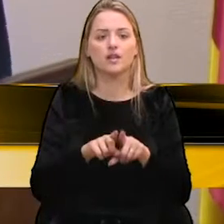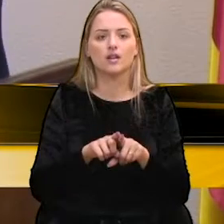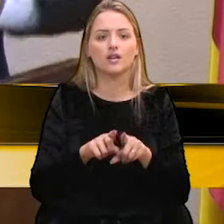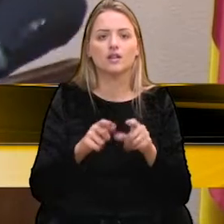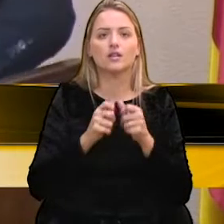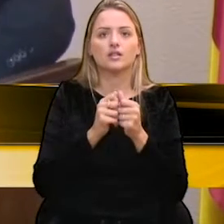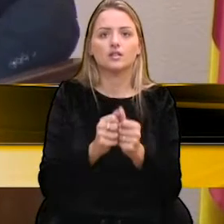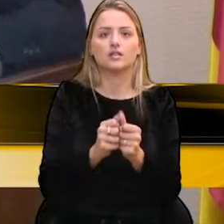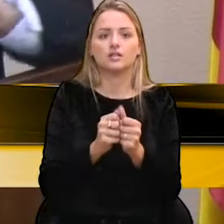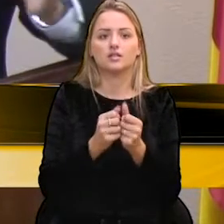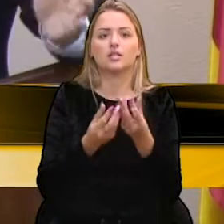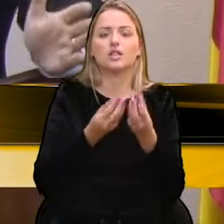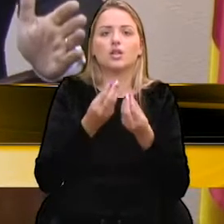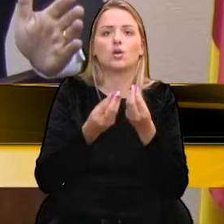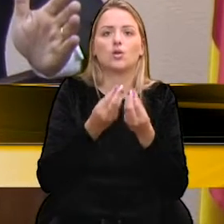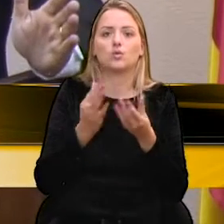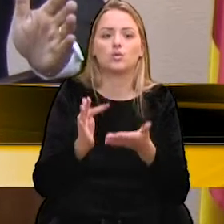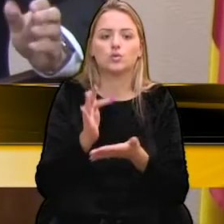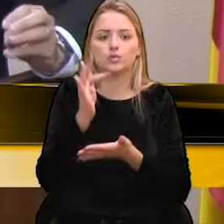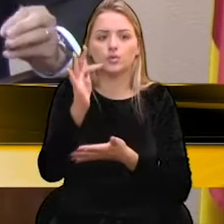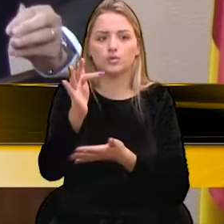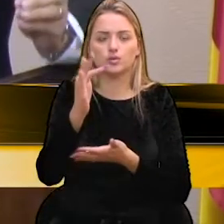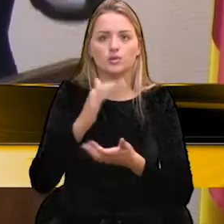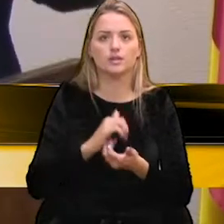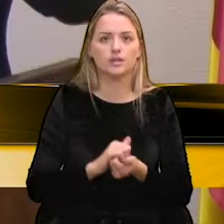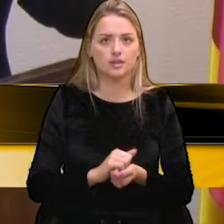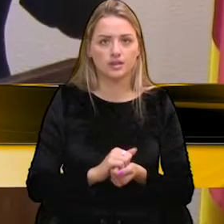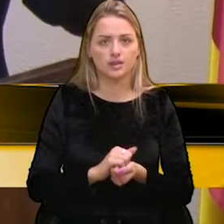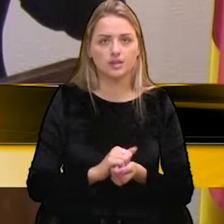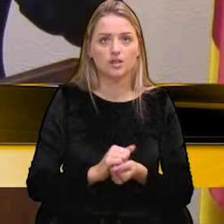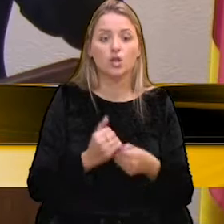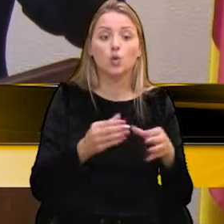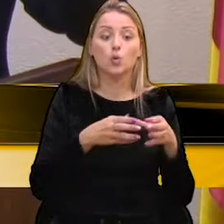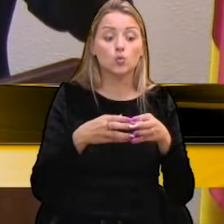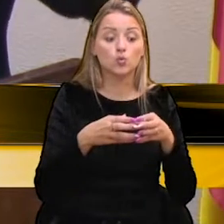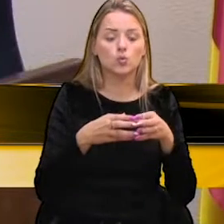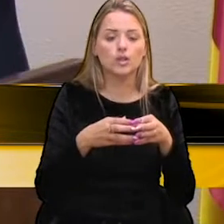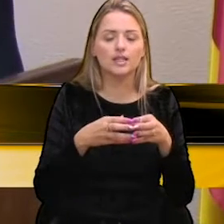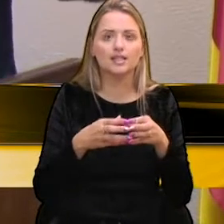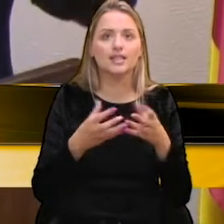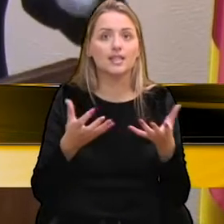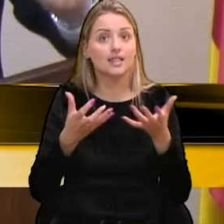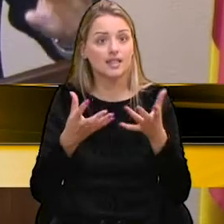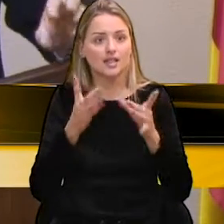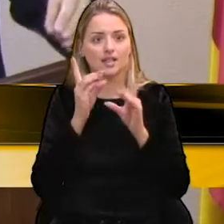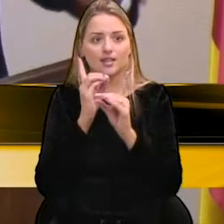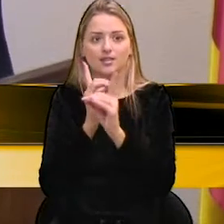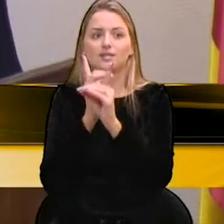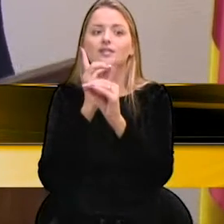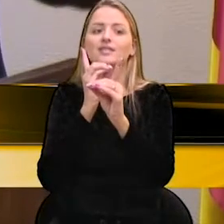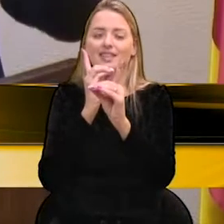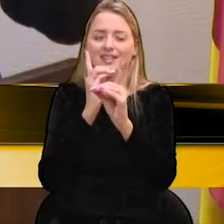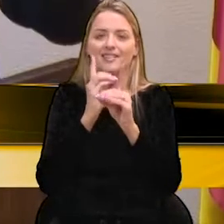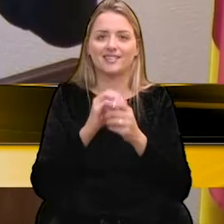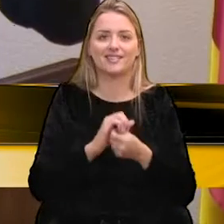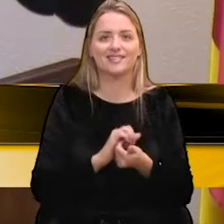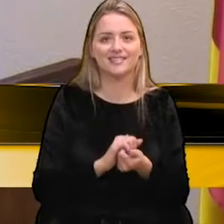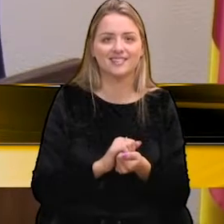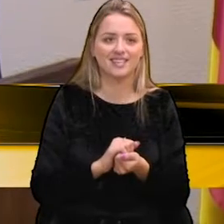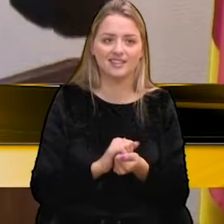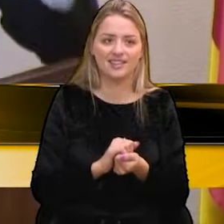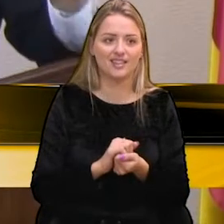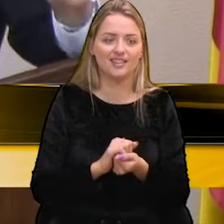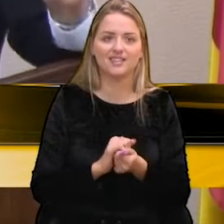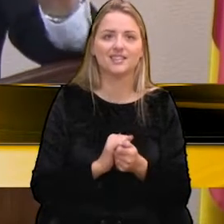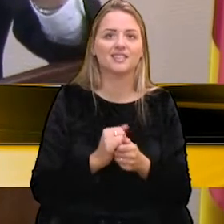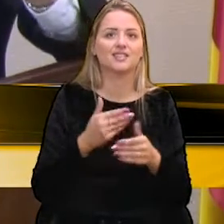será no futuro. Ou seja, aquele turista que deseja descobrir lugares, né, as técnicas,